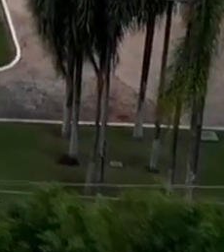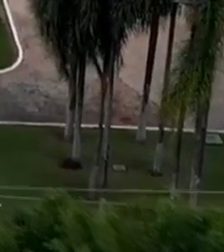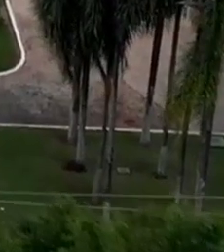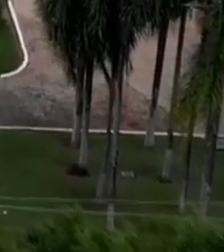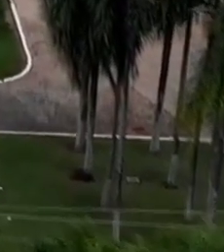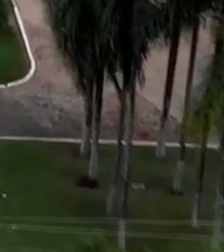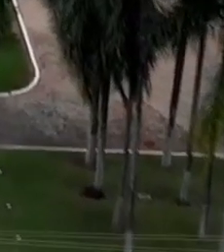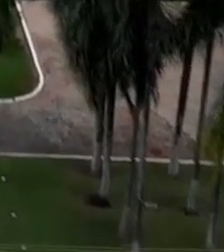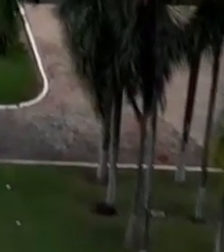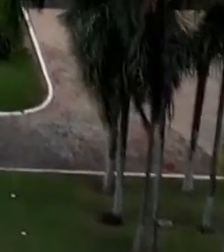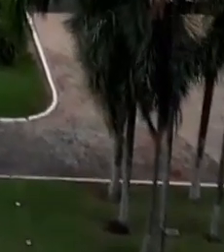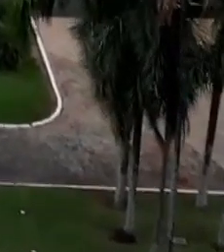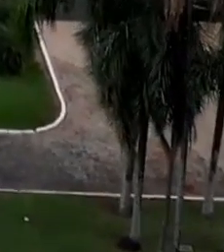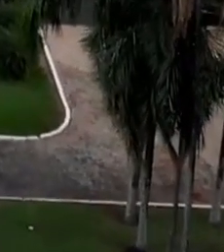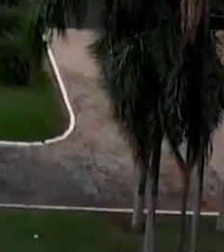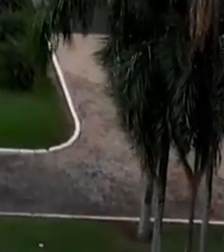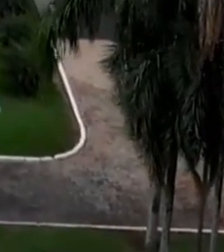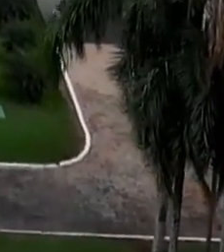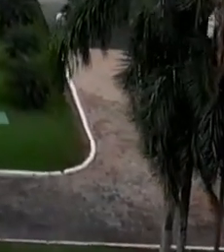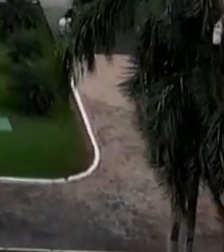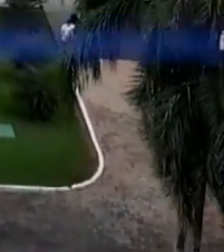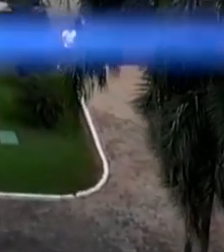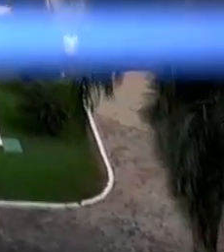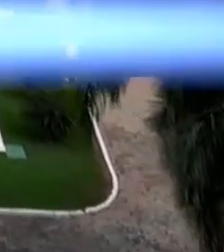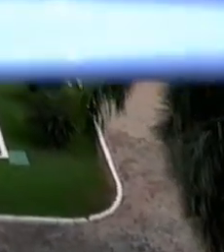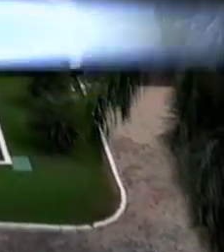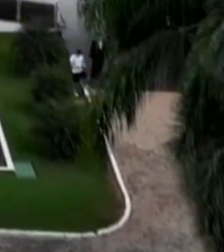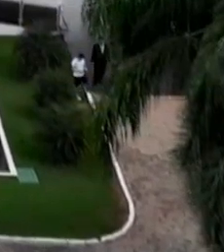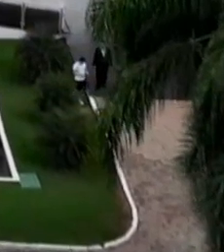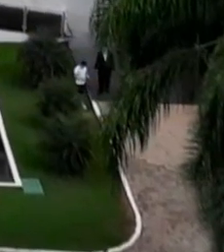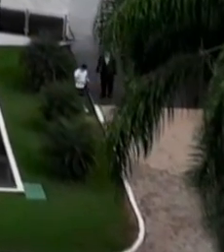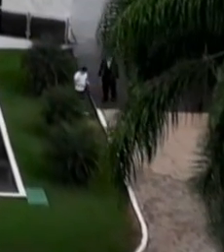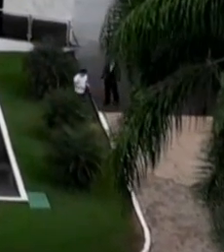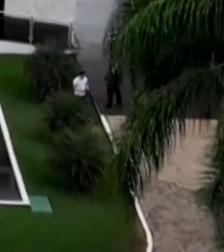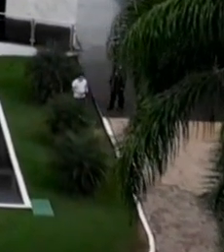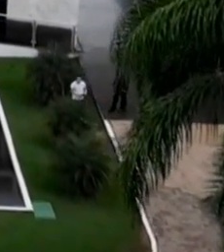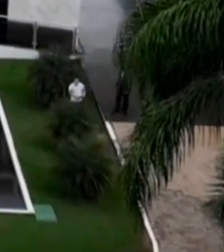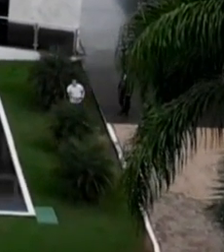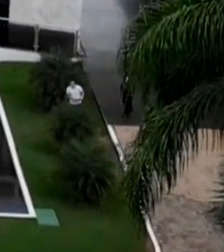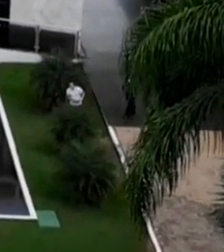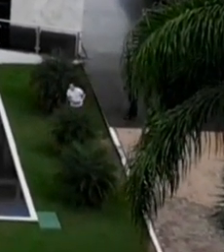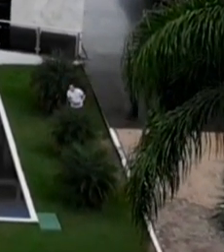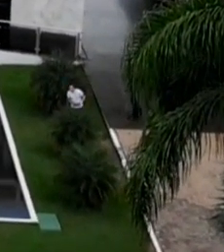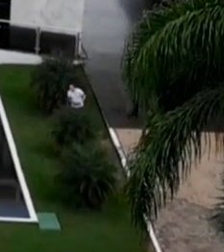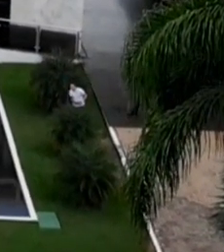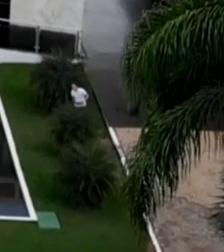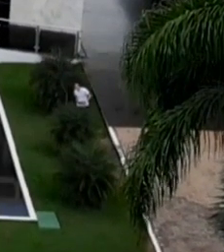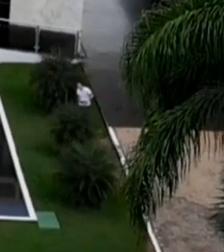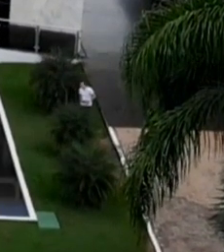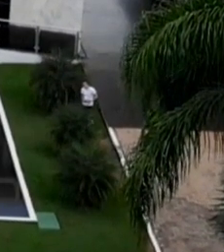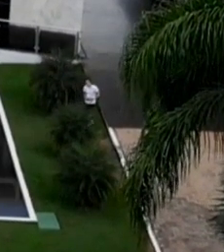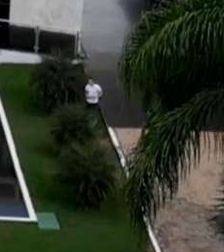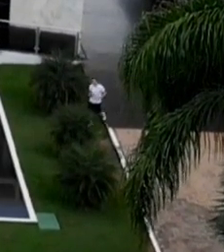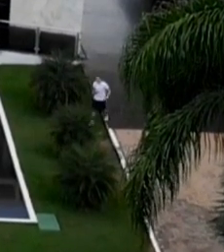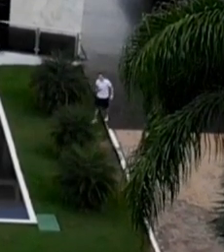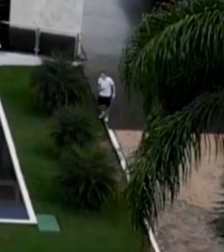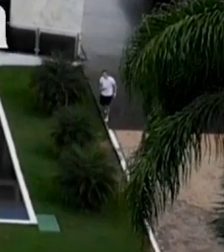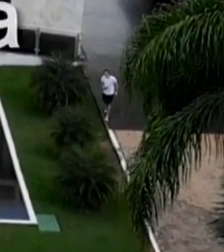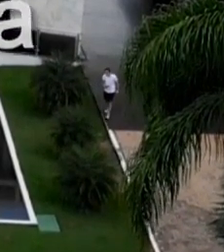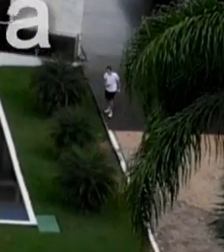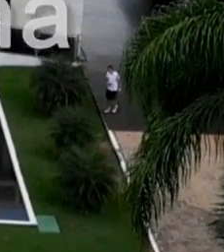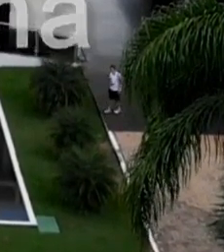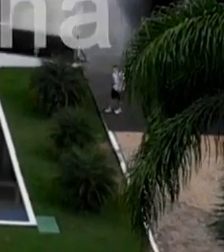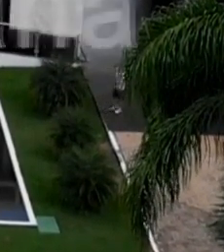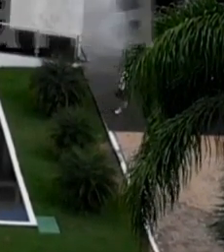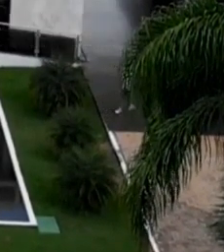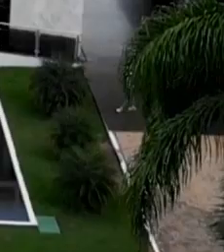de iniciarmos mais um culto de adoração a Deus, pedimos sua atenção para os seguintes avisos e registros.